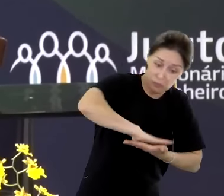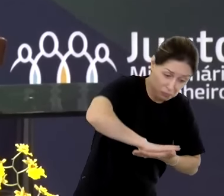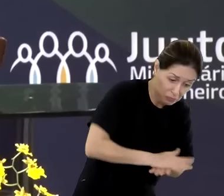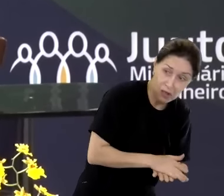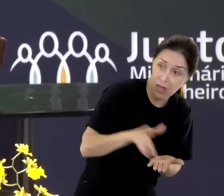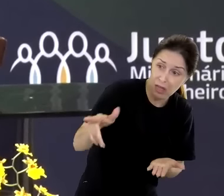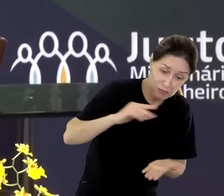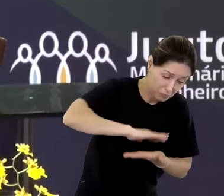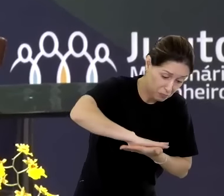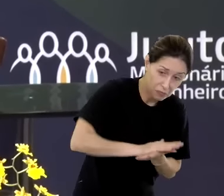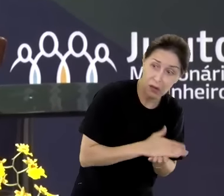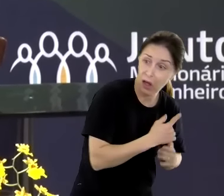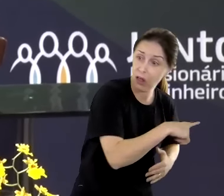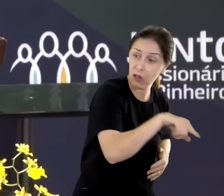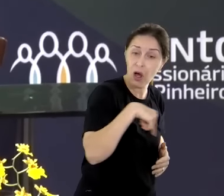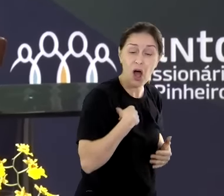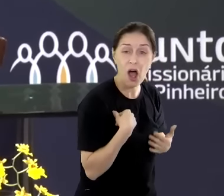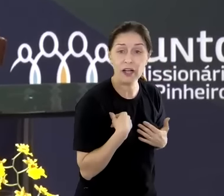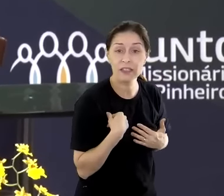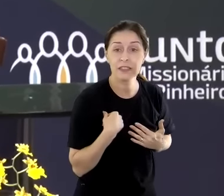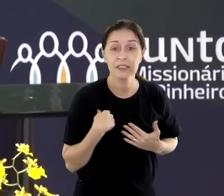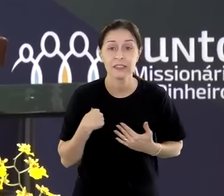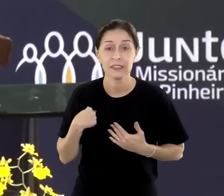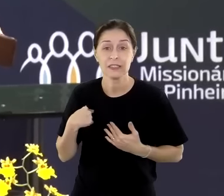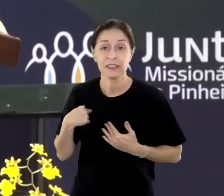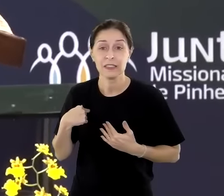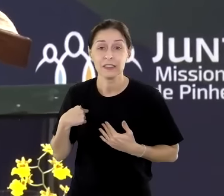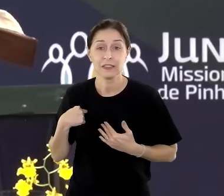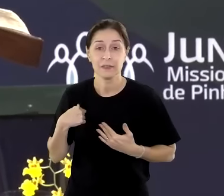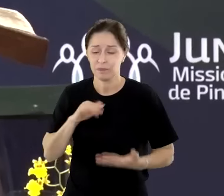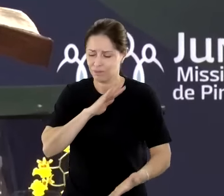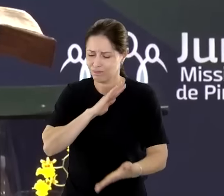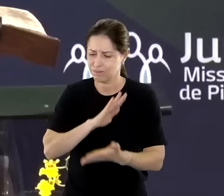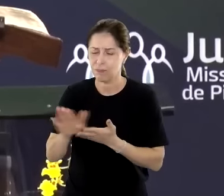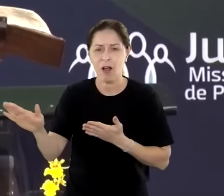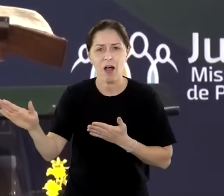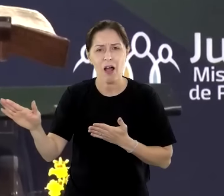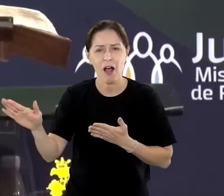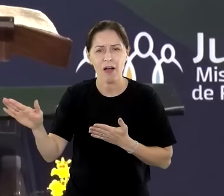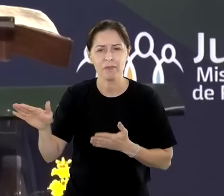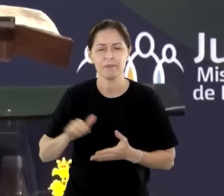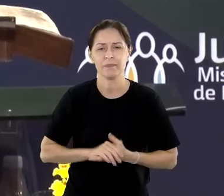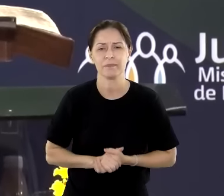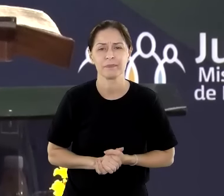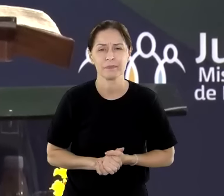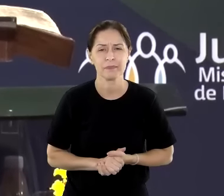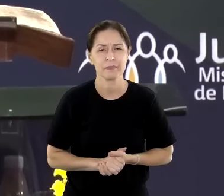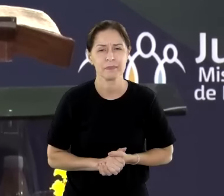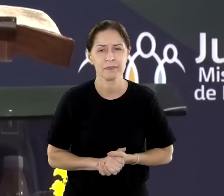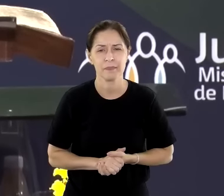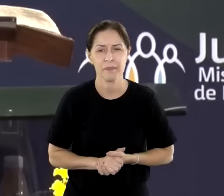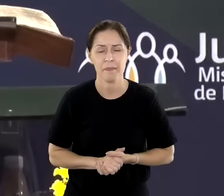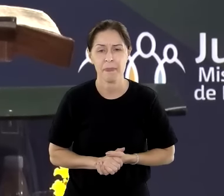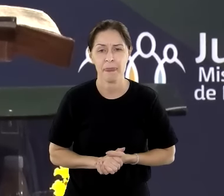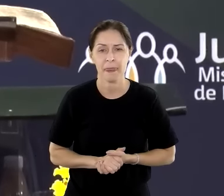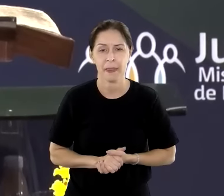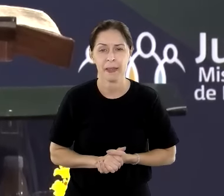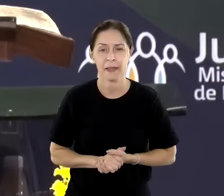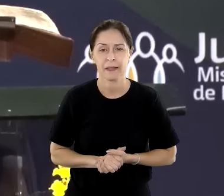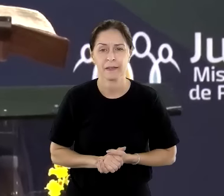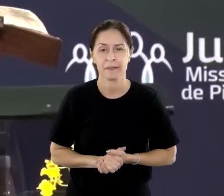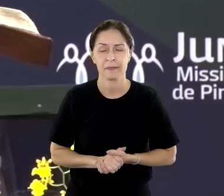eles são poderosos. Nós somos derrotáveis, eles invencíveis.